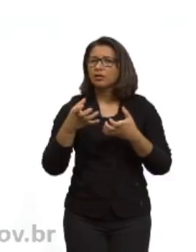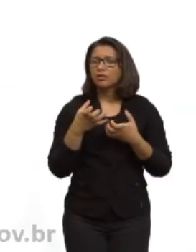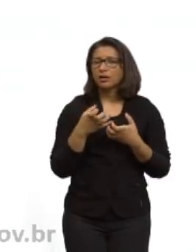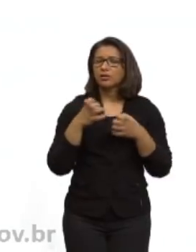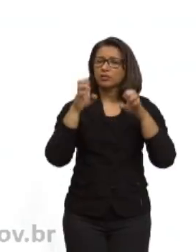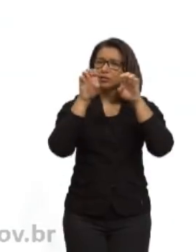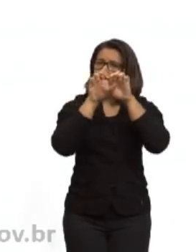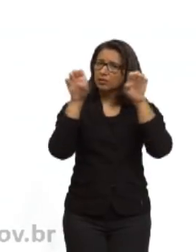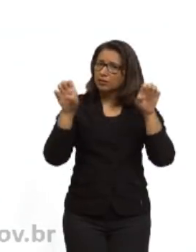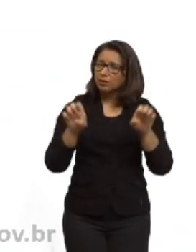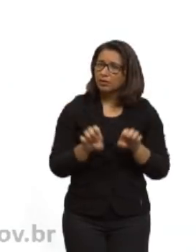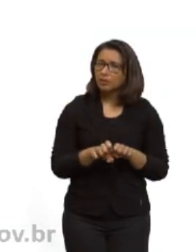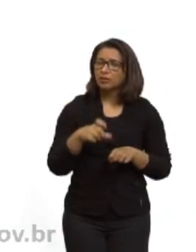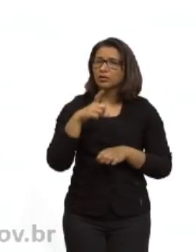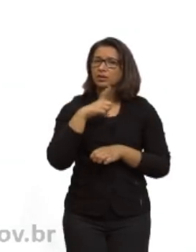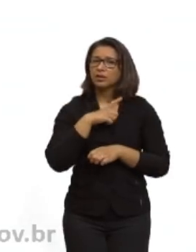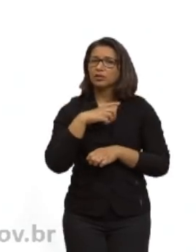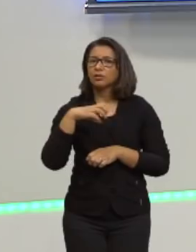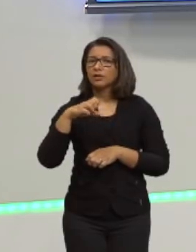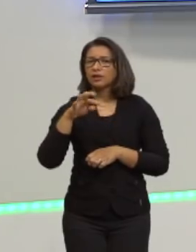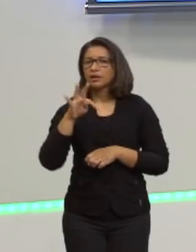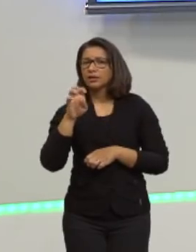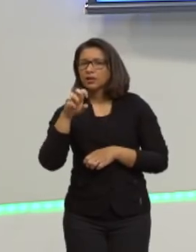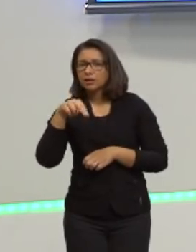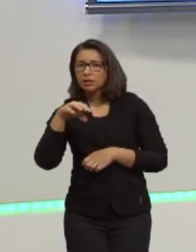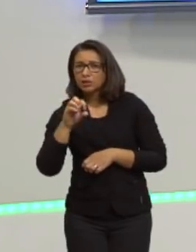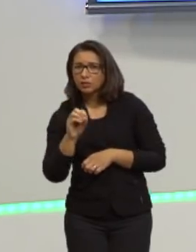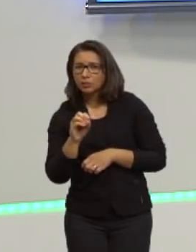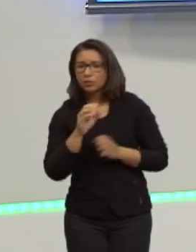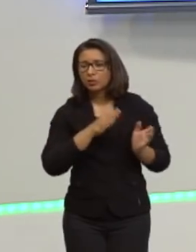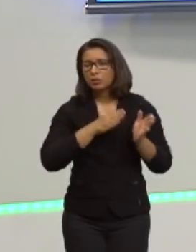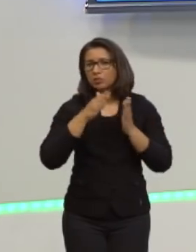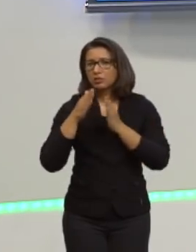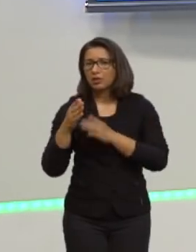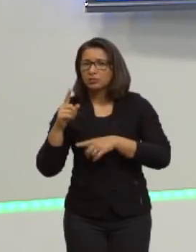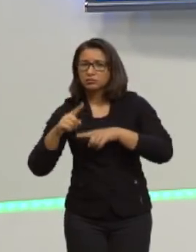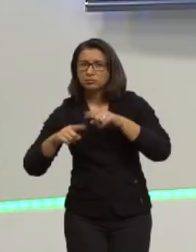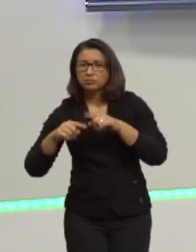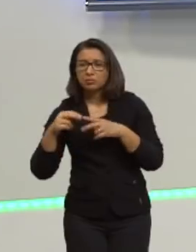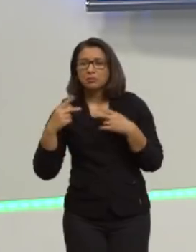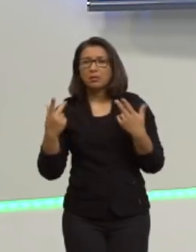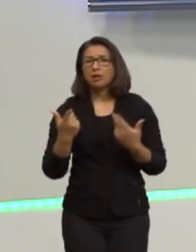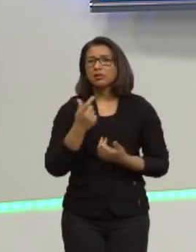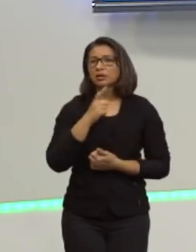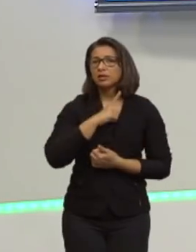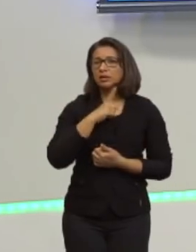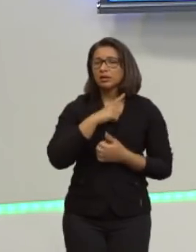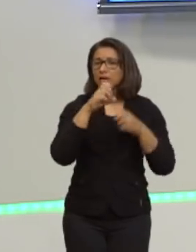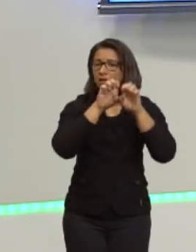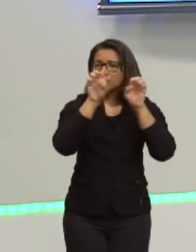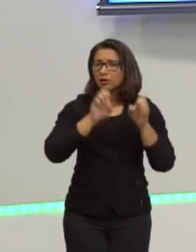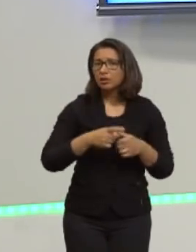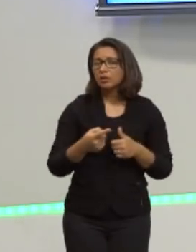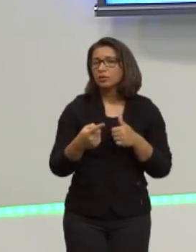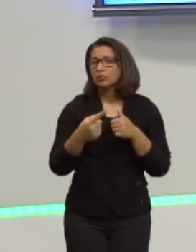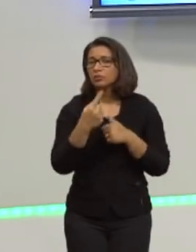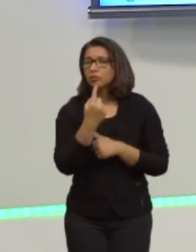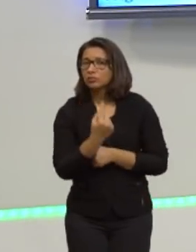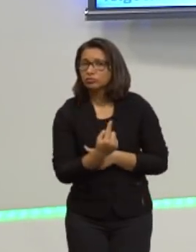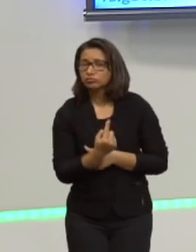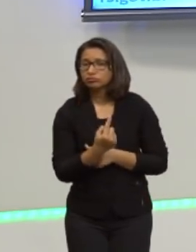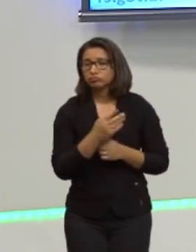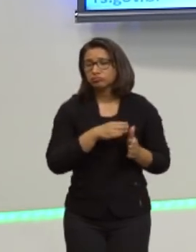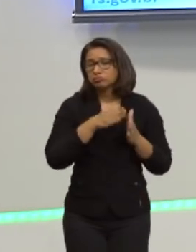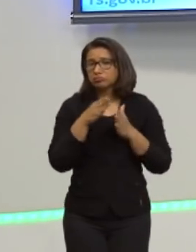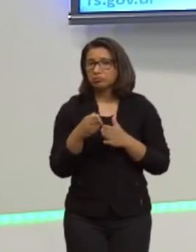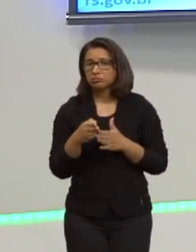uma equação que tem um eterno do lado dos produtos só que eu tenho a equação um que tem eterno do lado que a gente